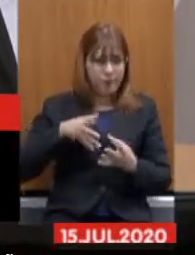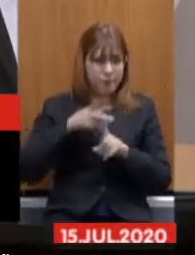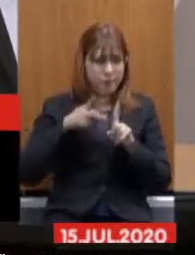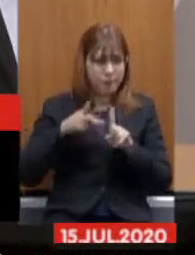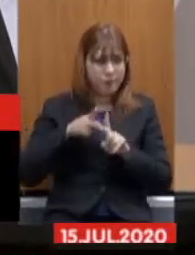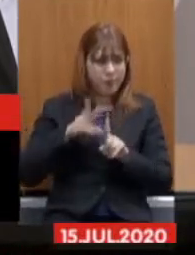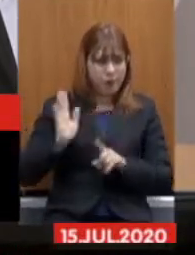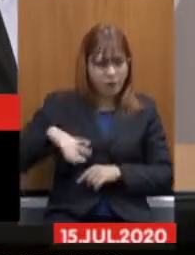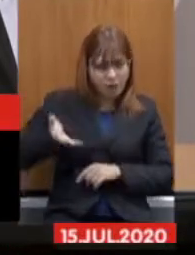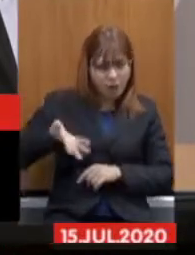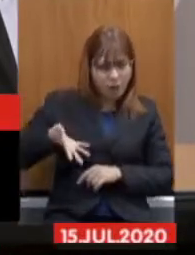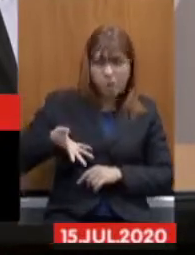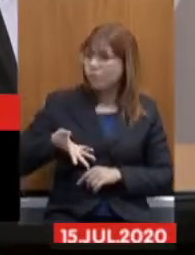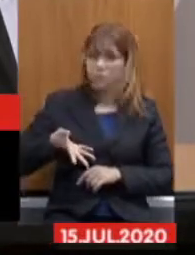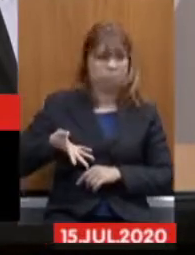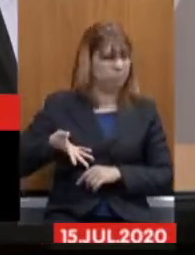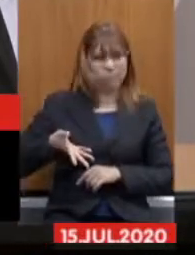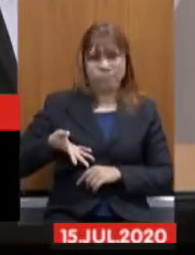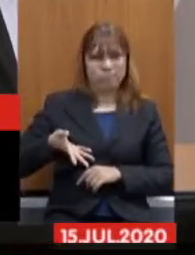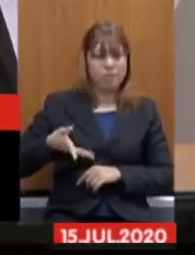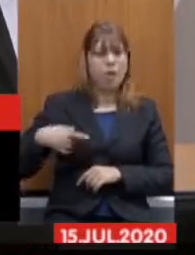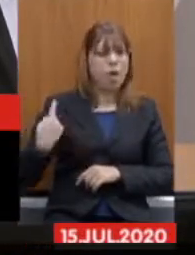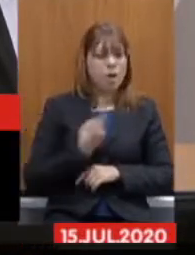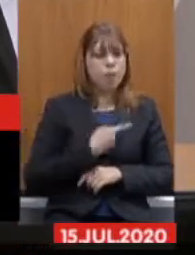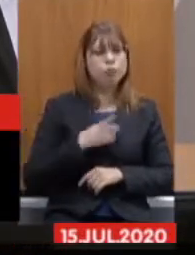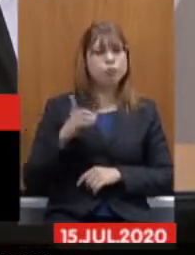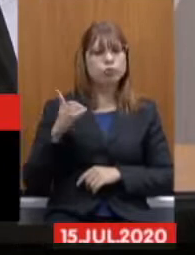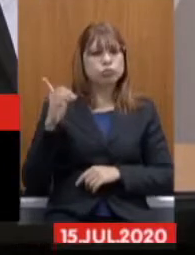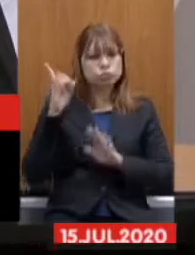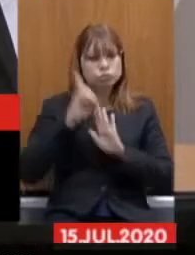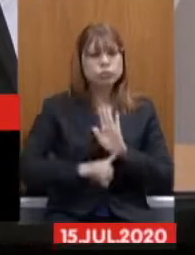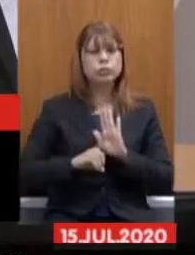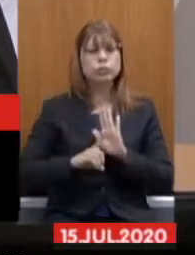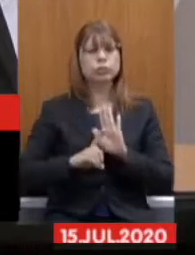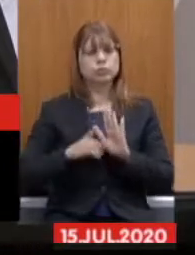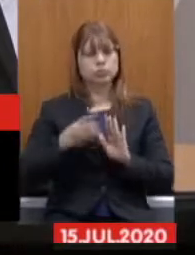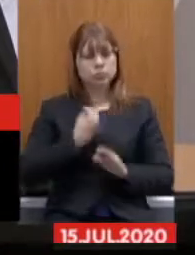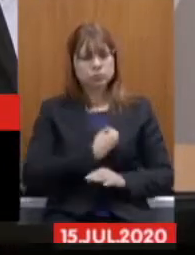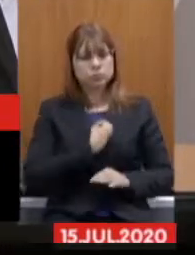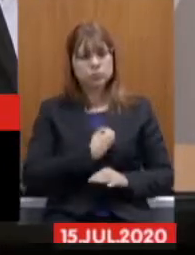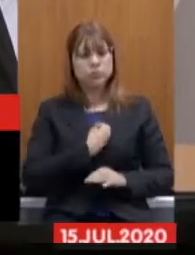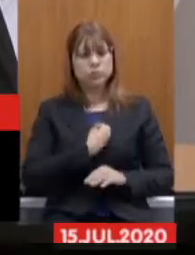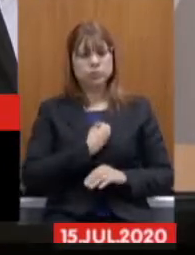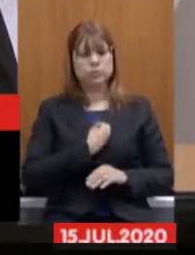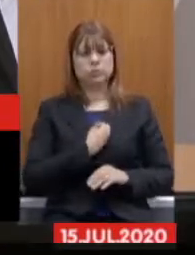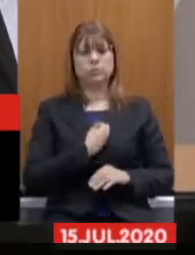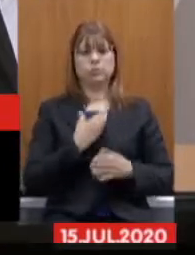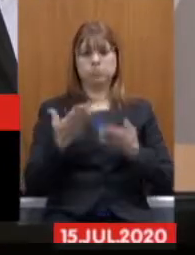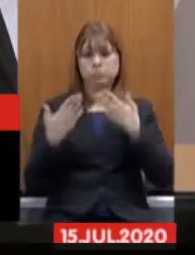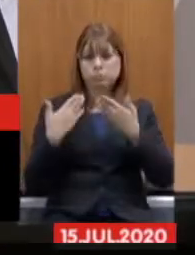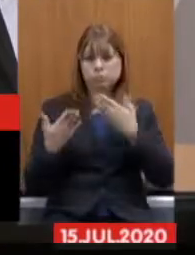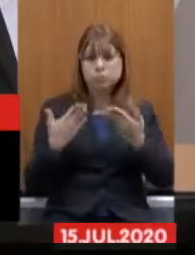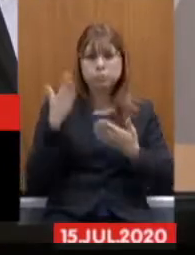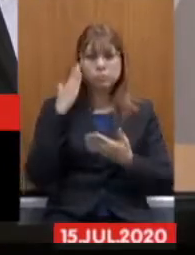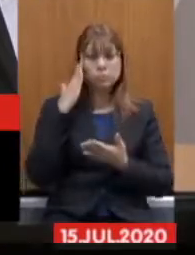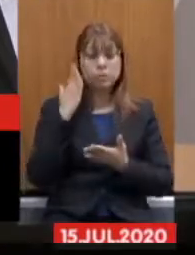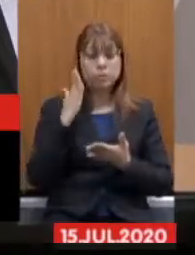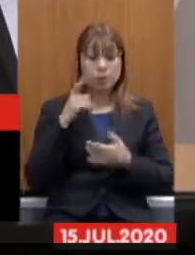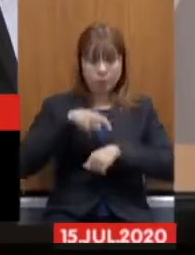temos o direito de participar desse debate dessa discussão e durante a pandemia isso não é possível